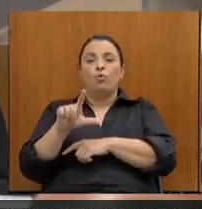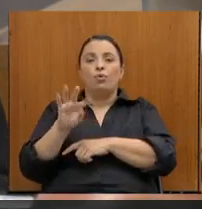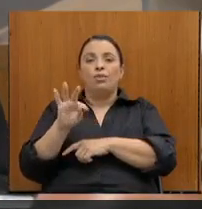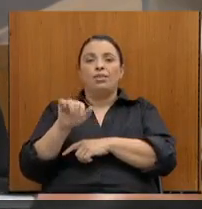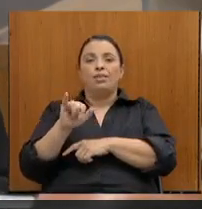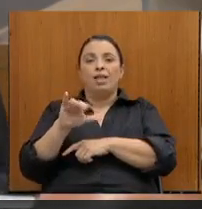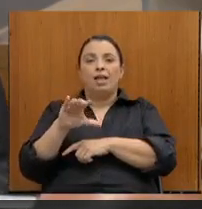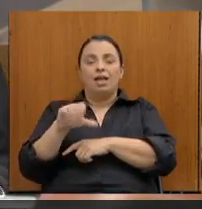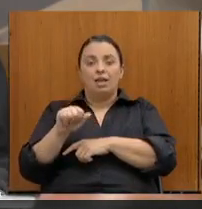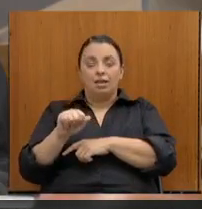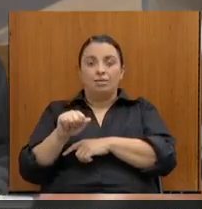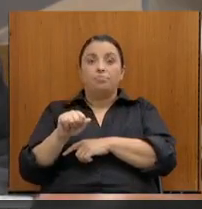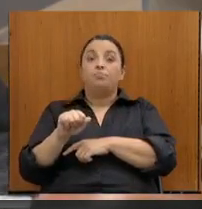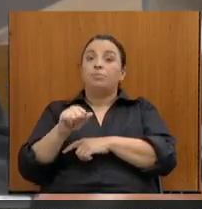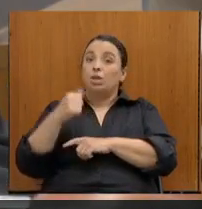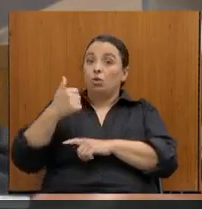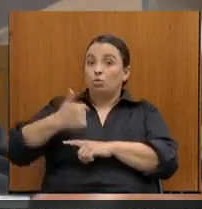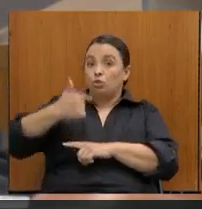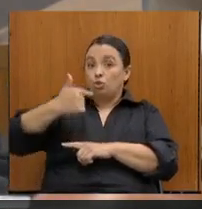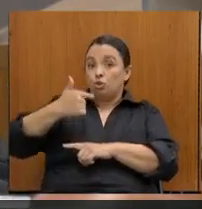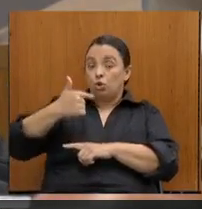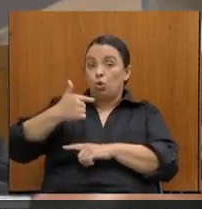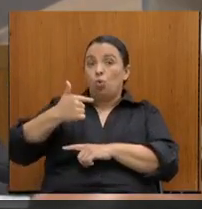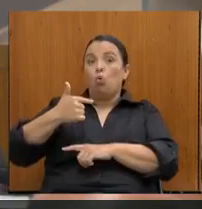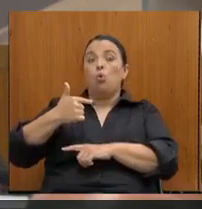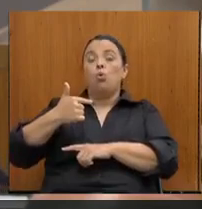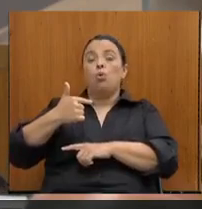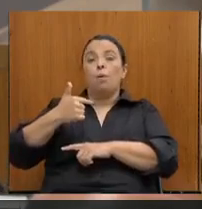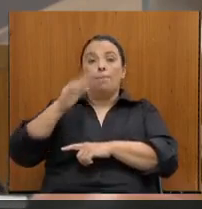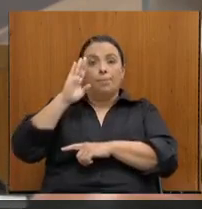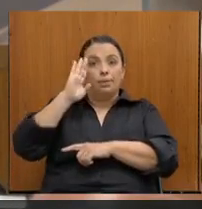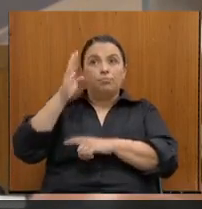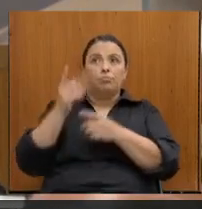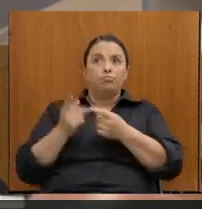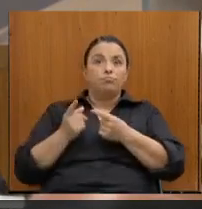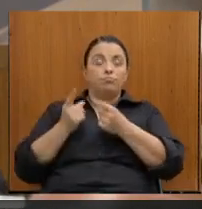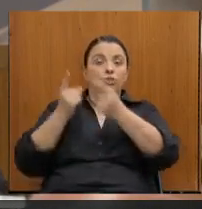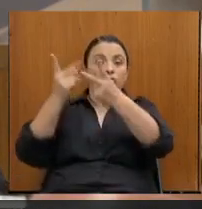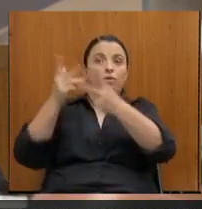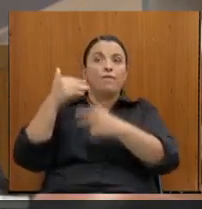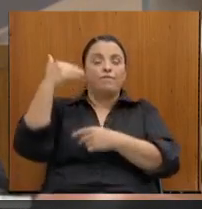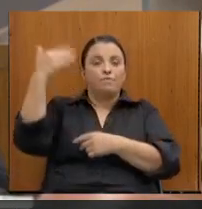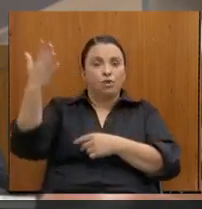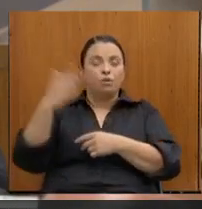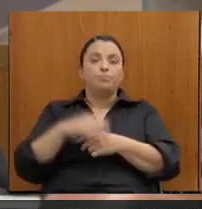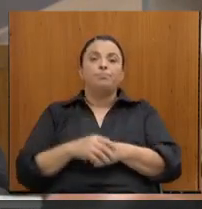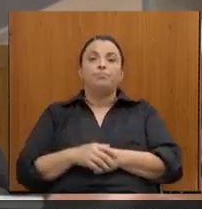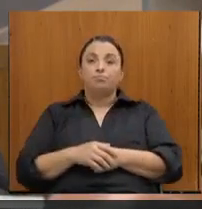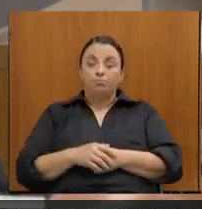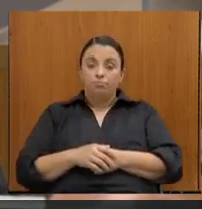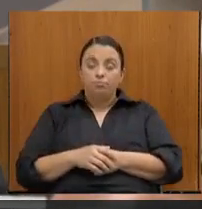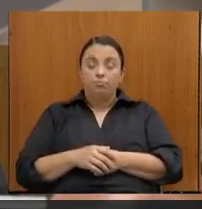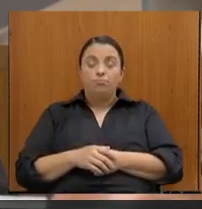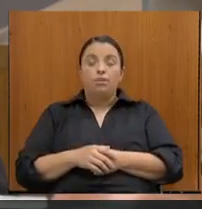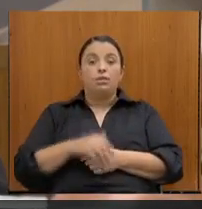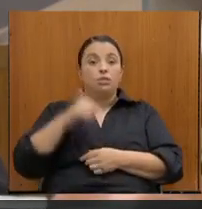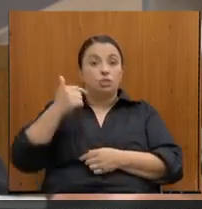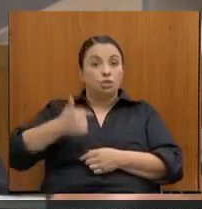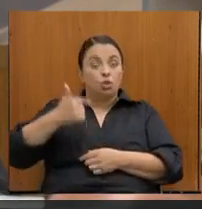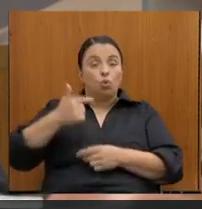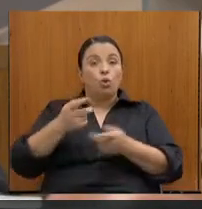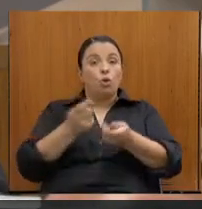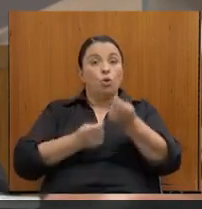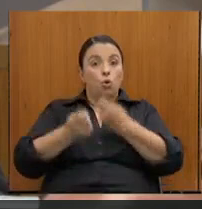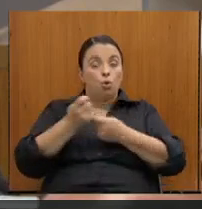exportador já estamos aí esse oficialmente como segunda economia do país tem potencial